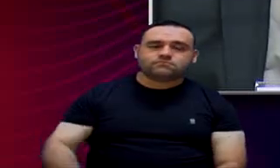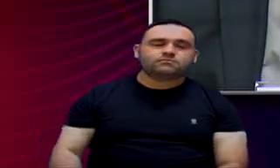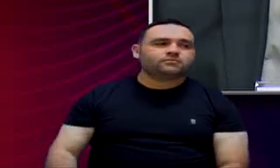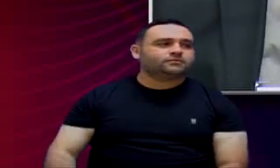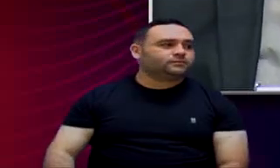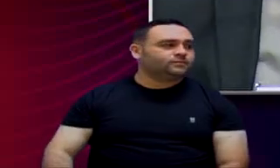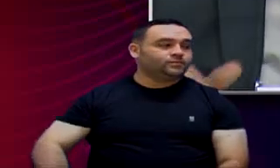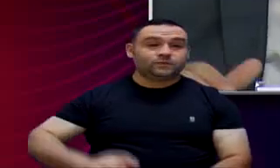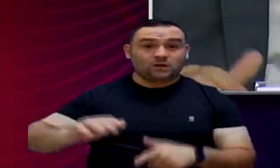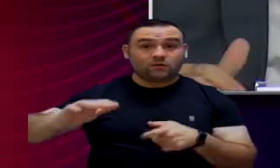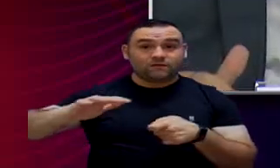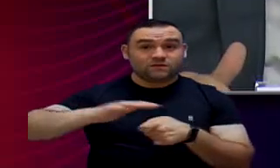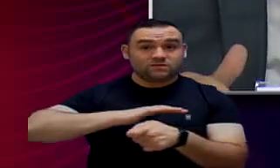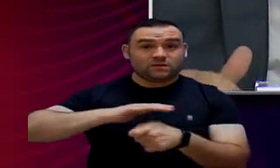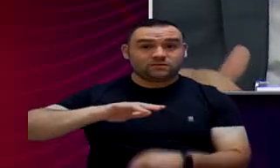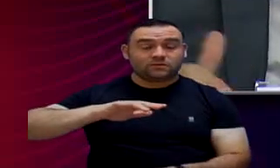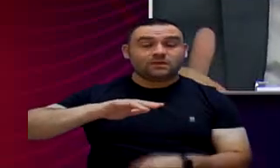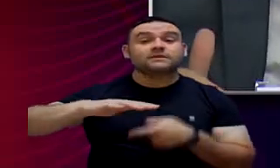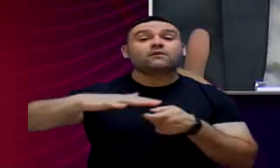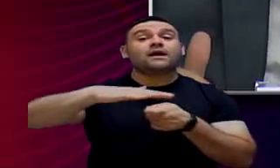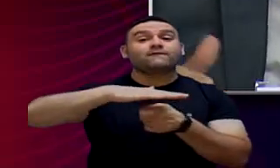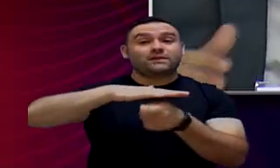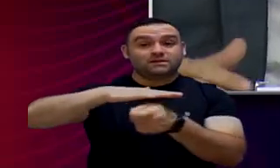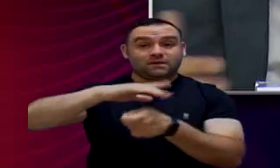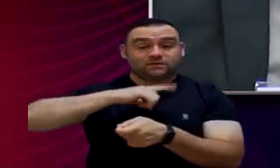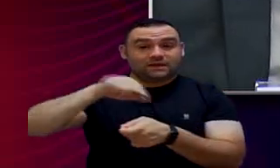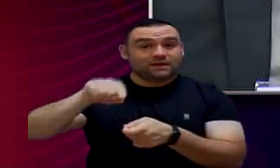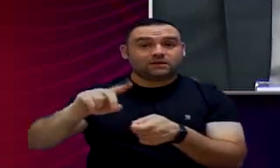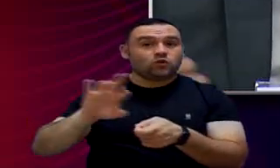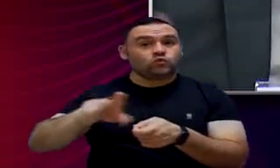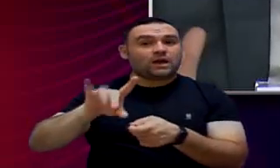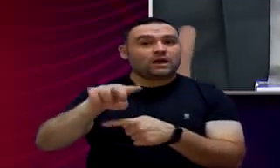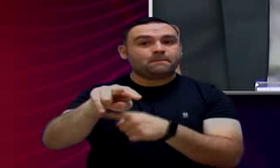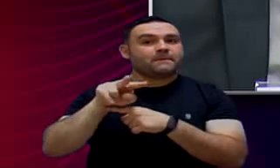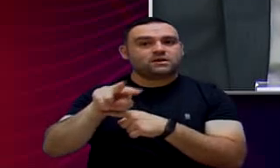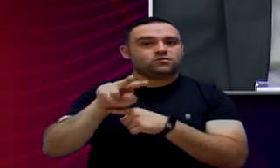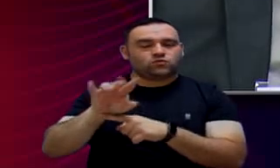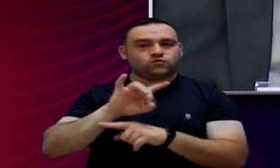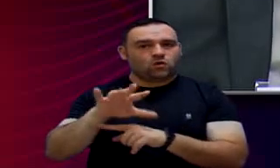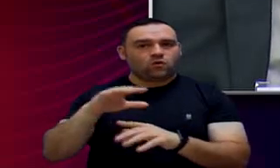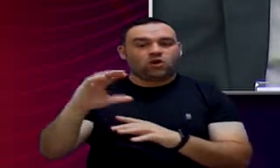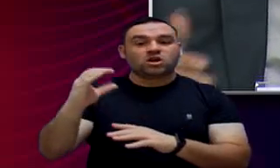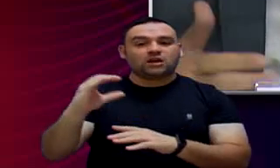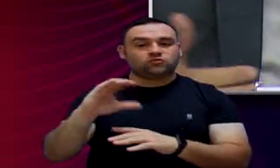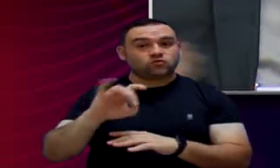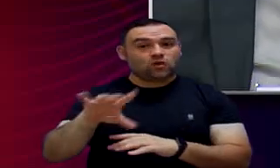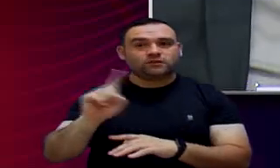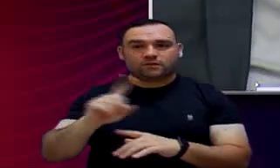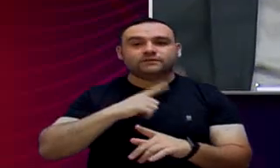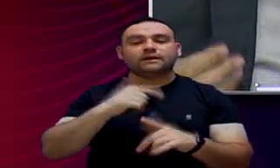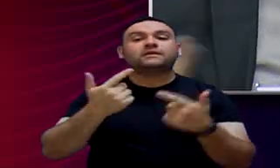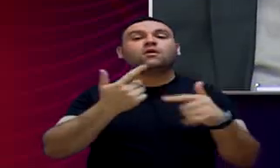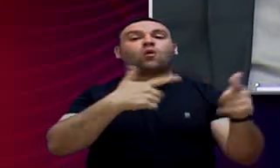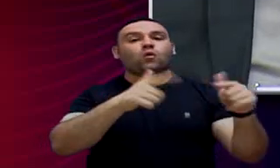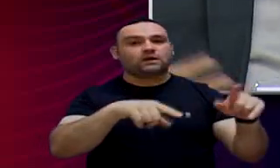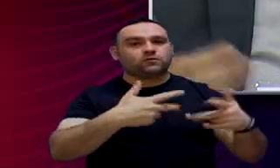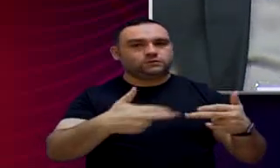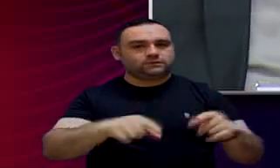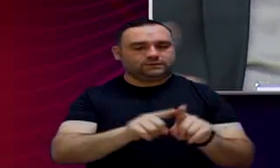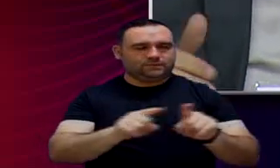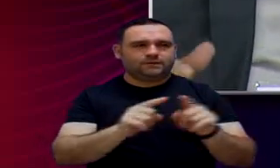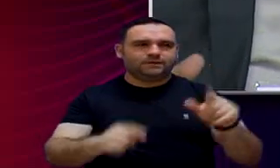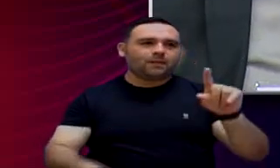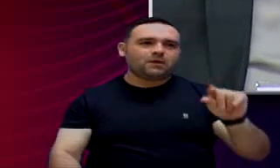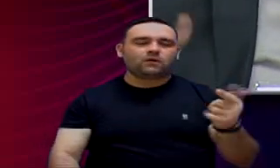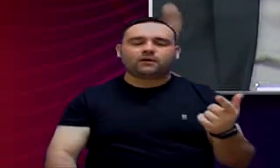então investimentos não é só os investimentos não é só as operações de crédito tem as outras as outras coisas que